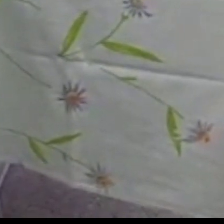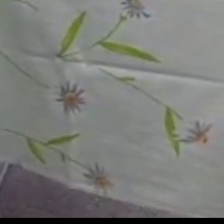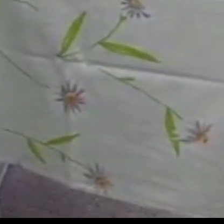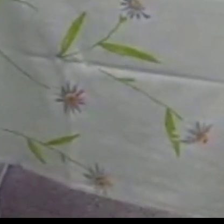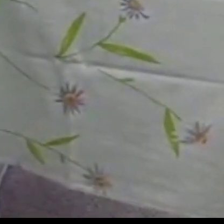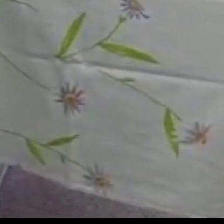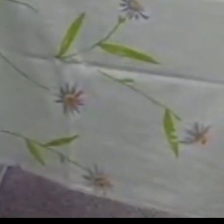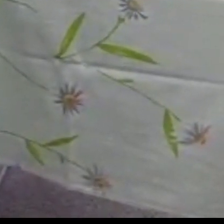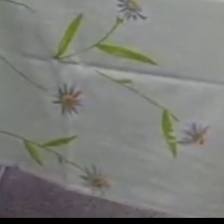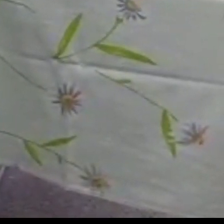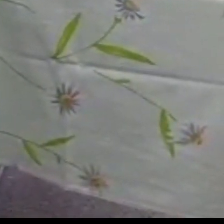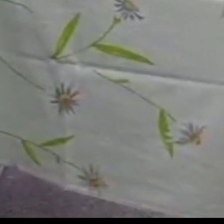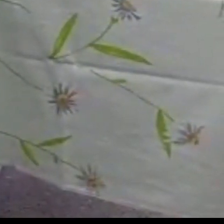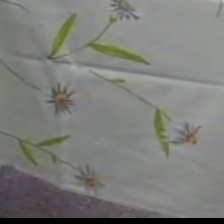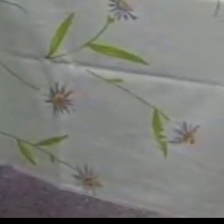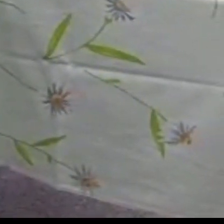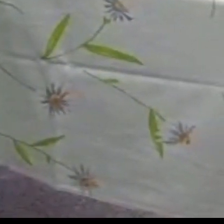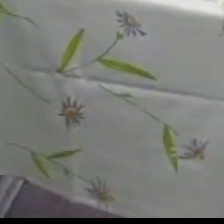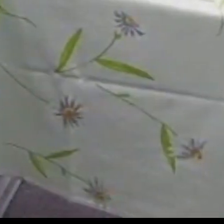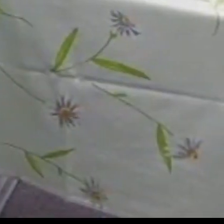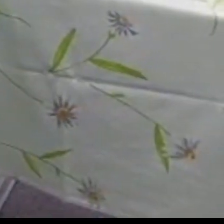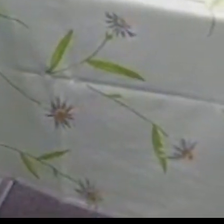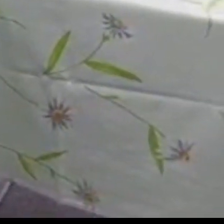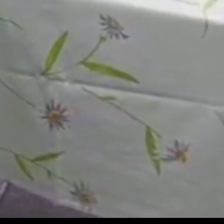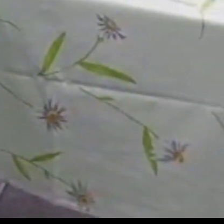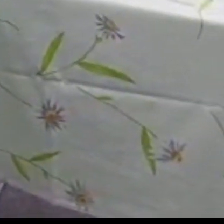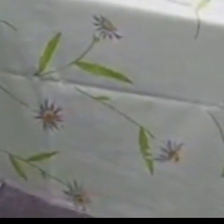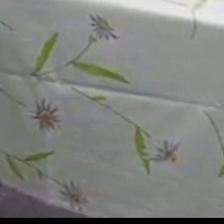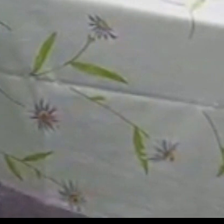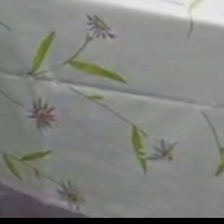Aprende, né? Aprende o que tu tá falando. Muito bom, Leandro.